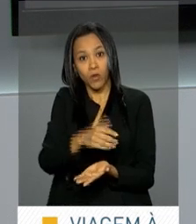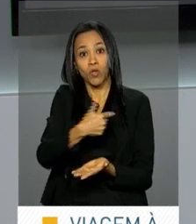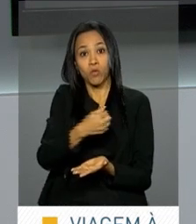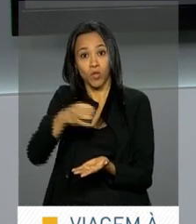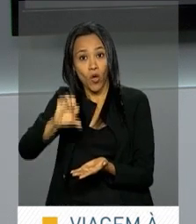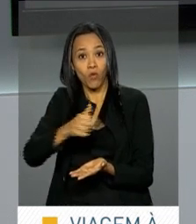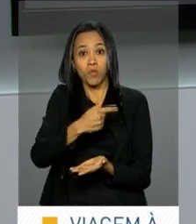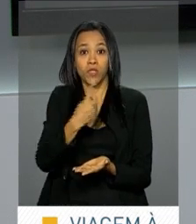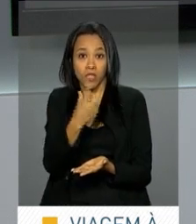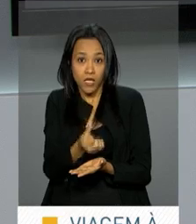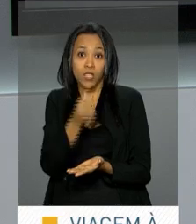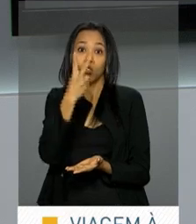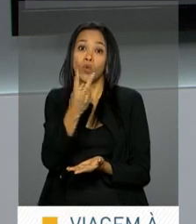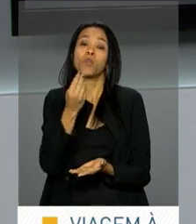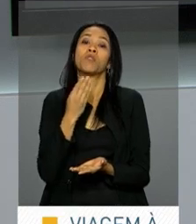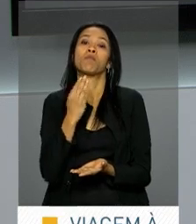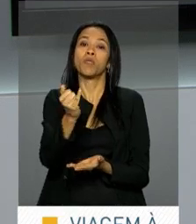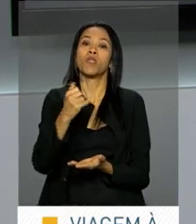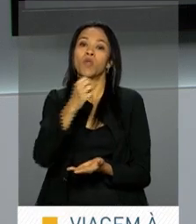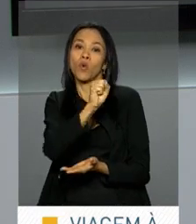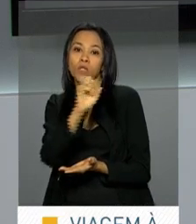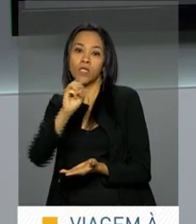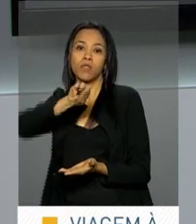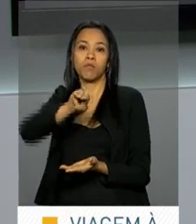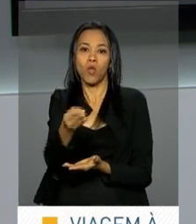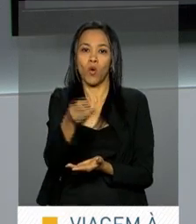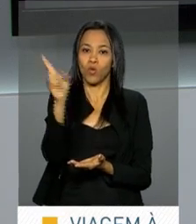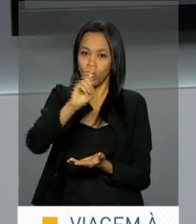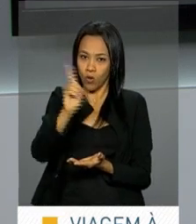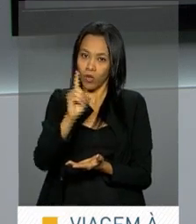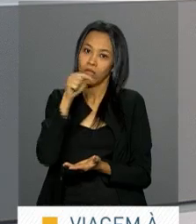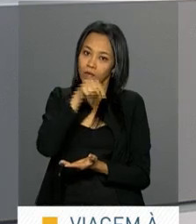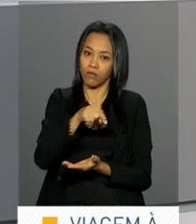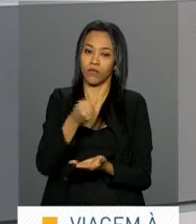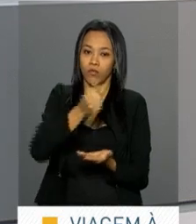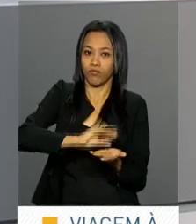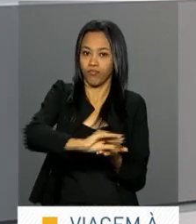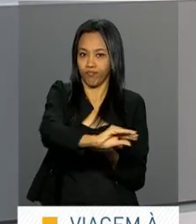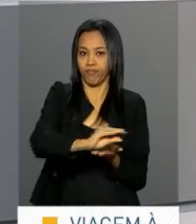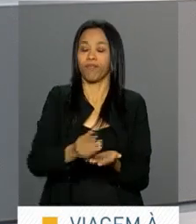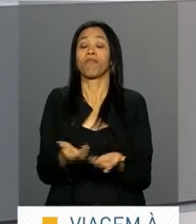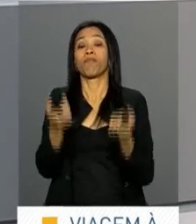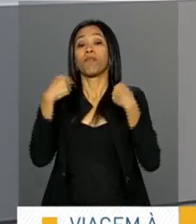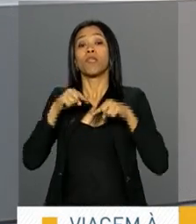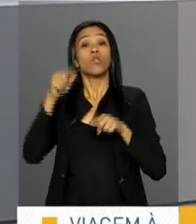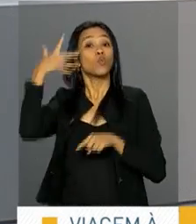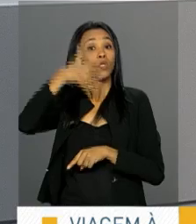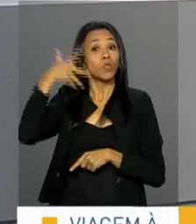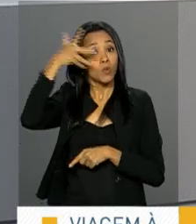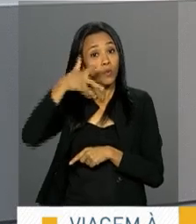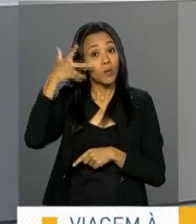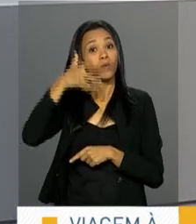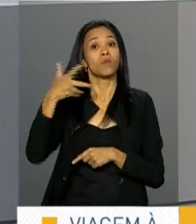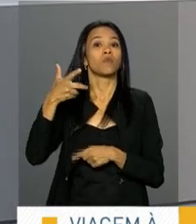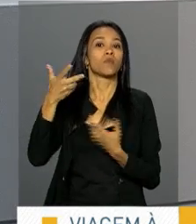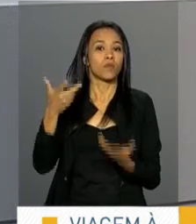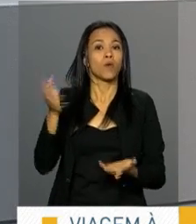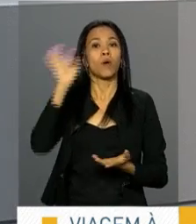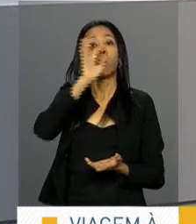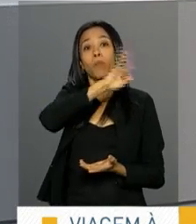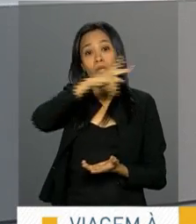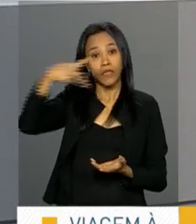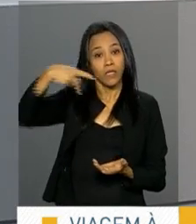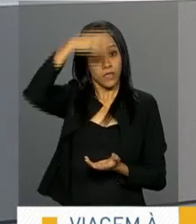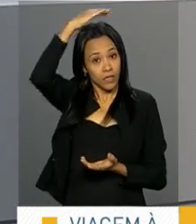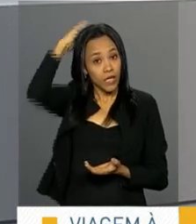2016, investiu 2 bilhões e 800 milhões de dólares no fundo. No discurso durante o encontro com a primeira-ministra, o